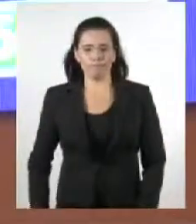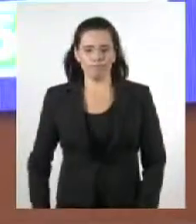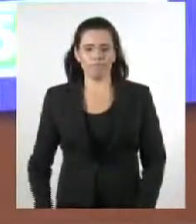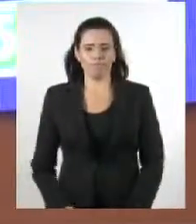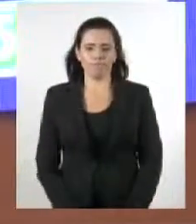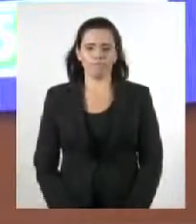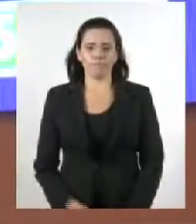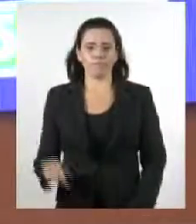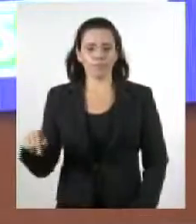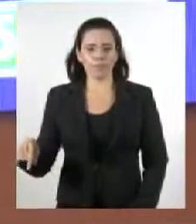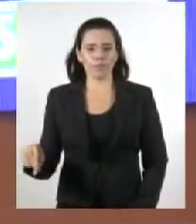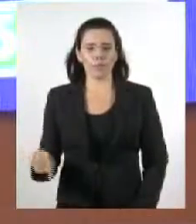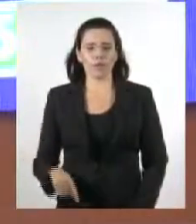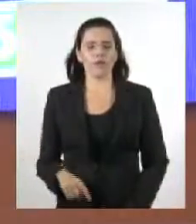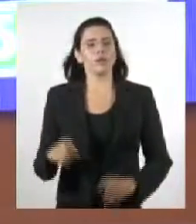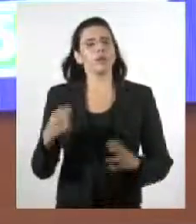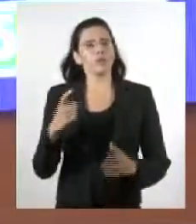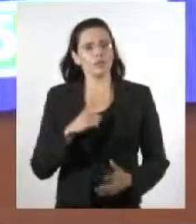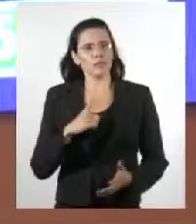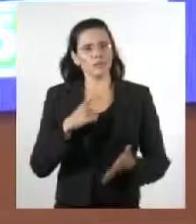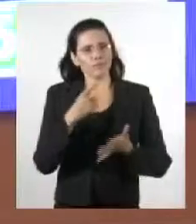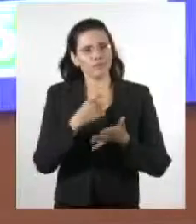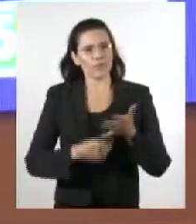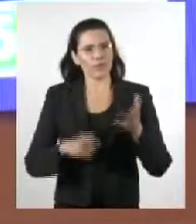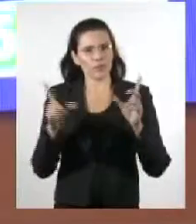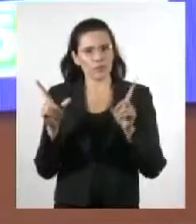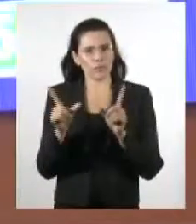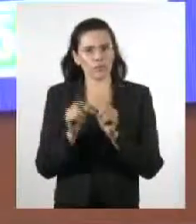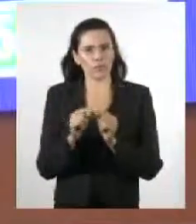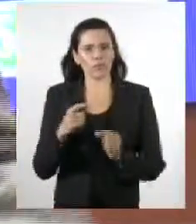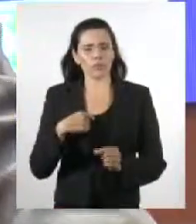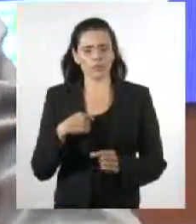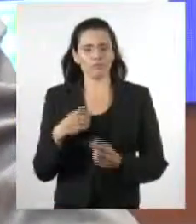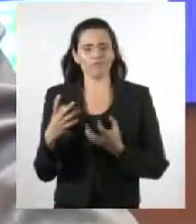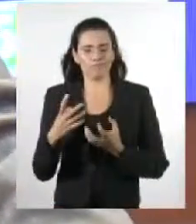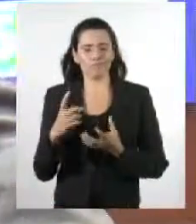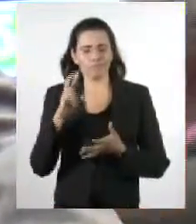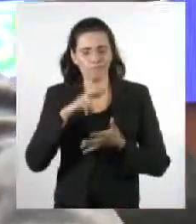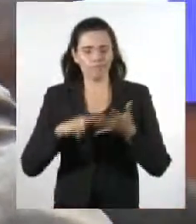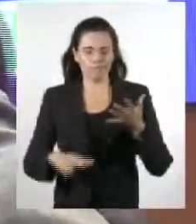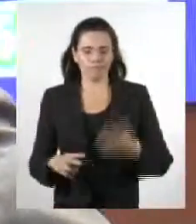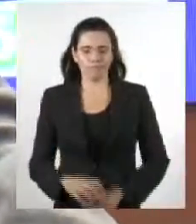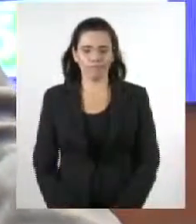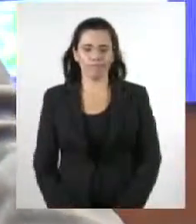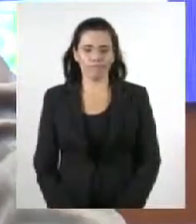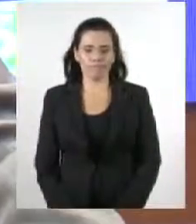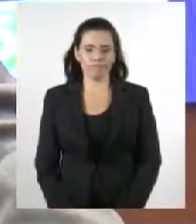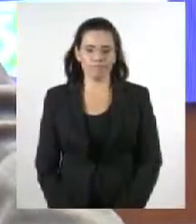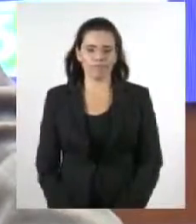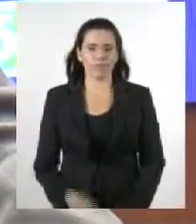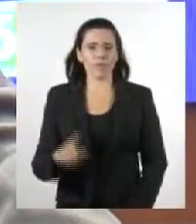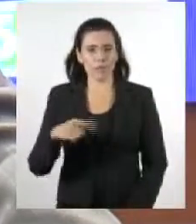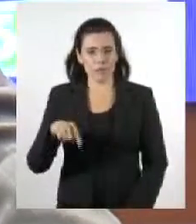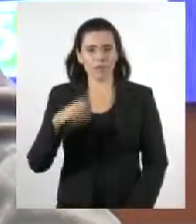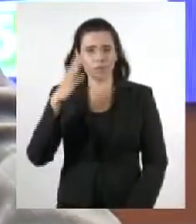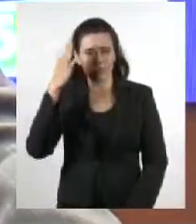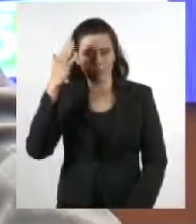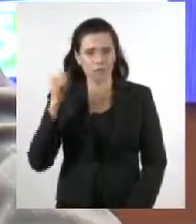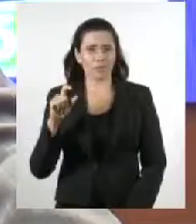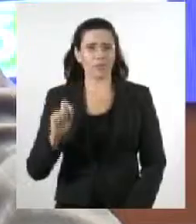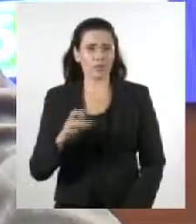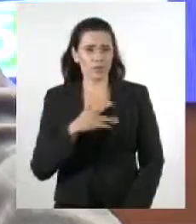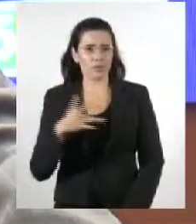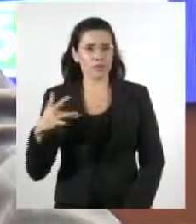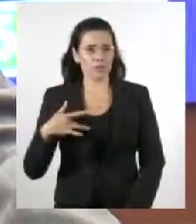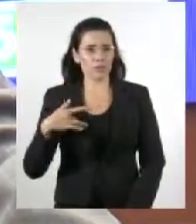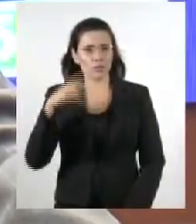SUS. E traz um texto resumido que gostaria de ler para vocês. Não é novidade o estado de penúria financeira em que se encontra a saúde